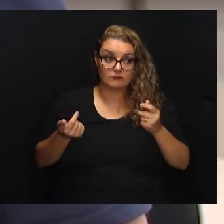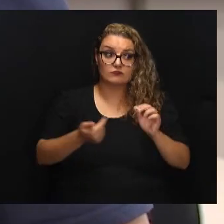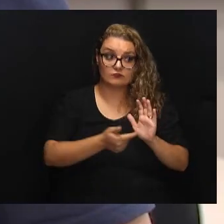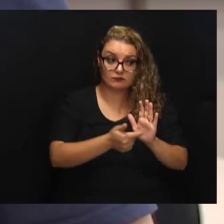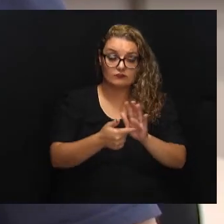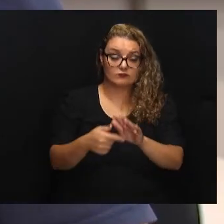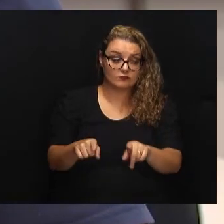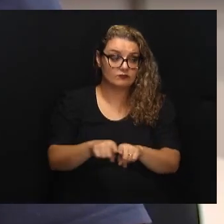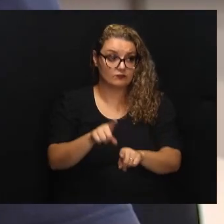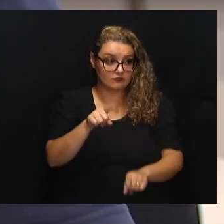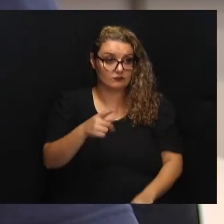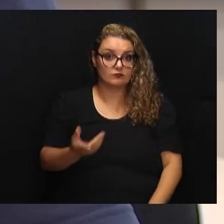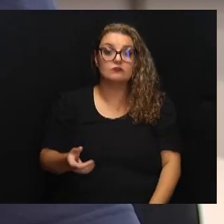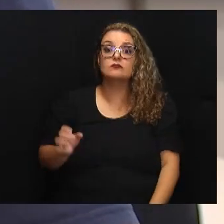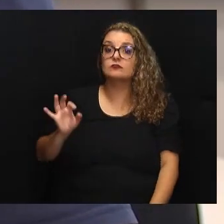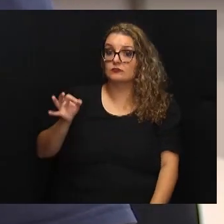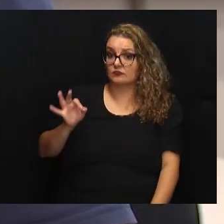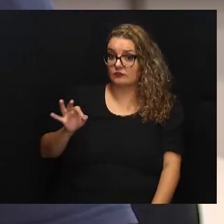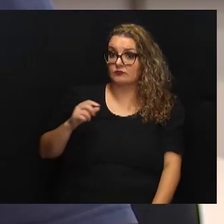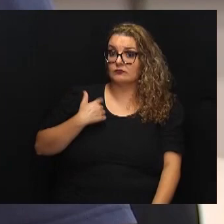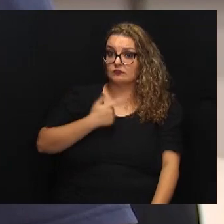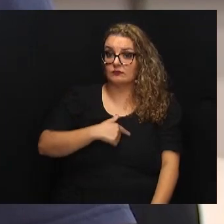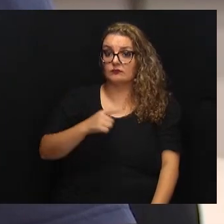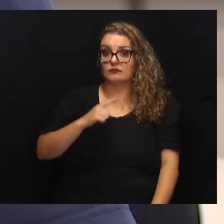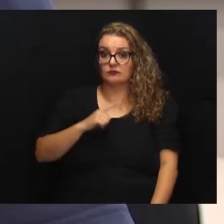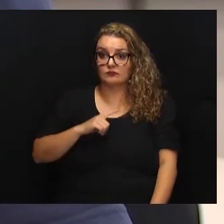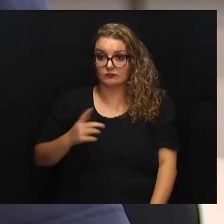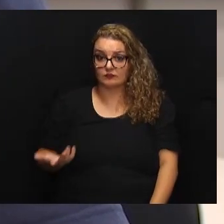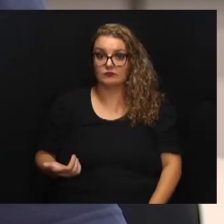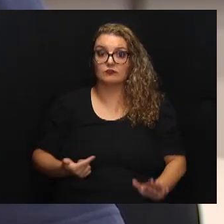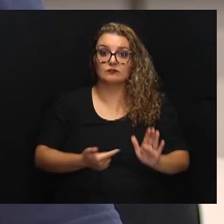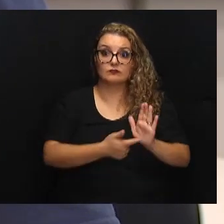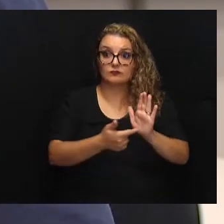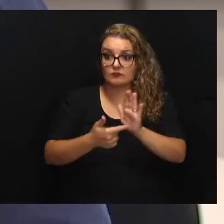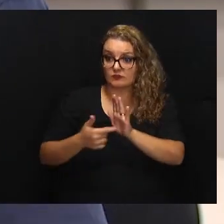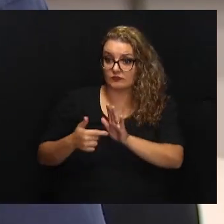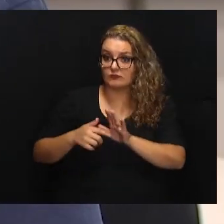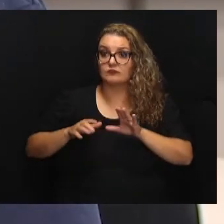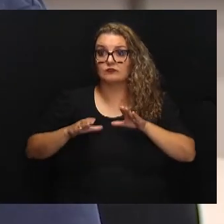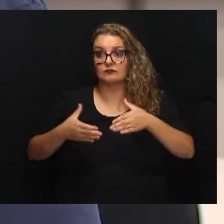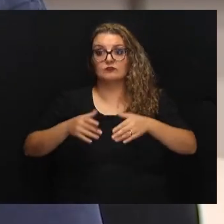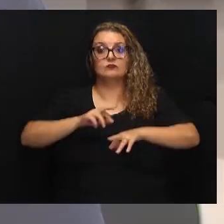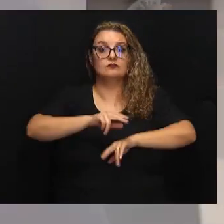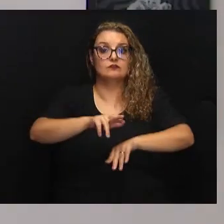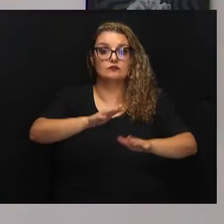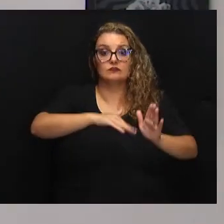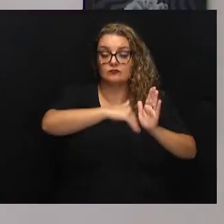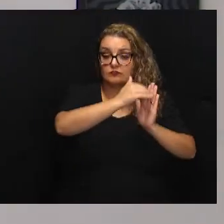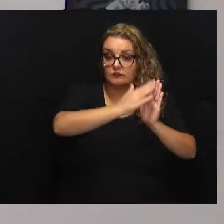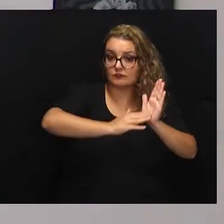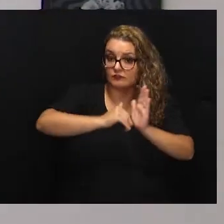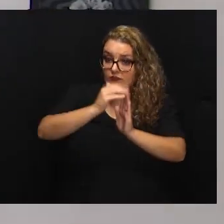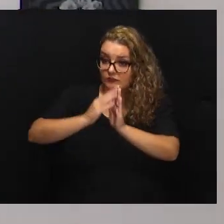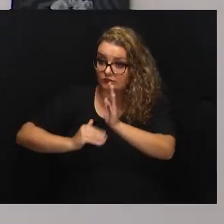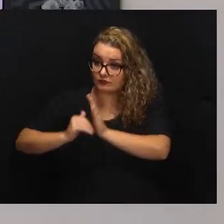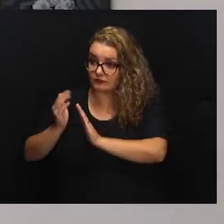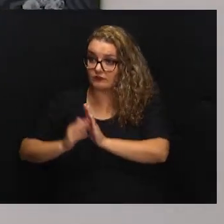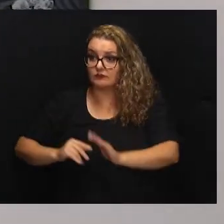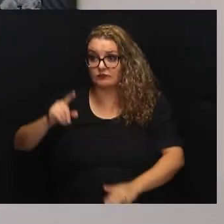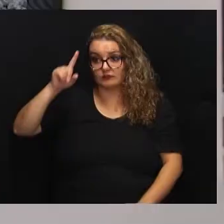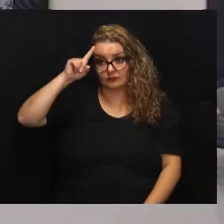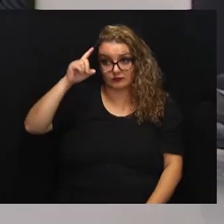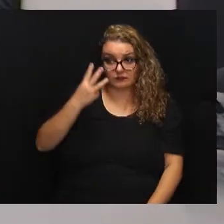rica de exposições, inclusive, não é isso? Exatamente. A gente tem aqui uma exposição coletiva de